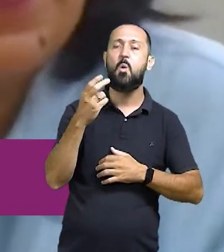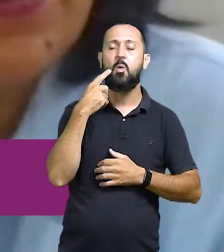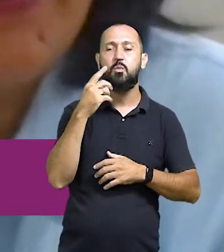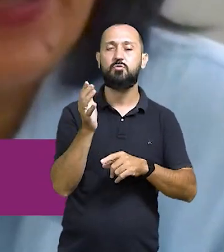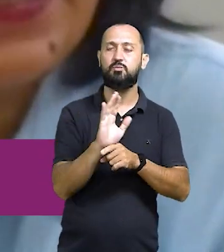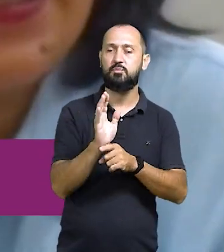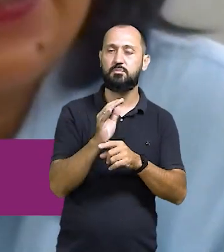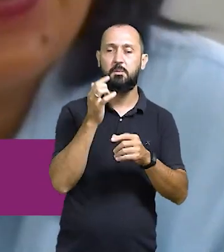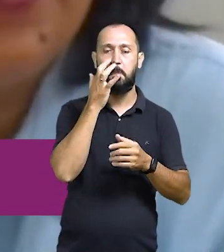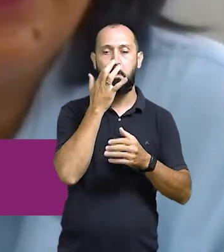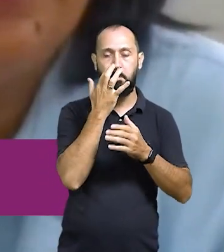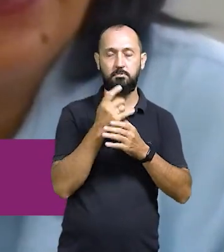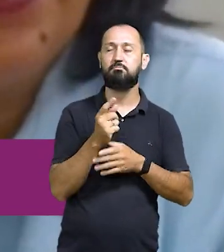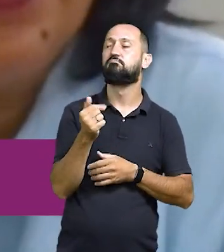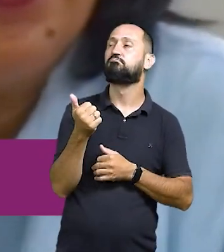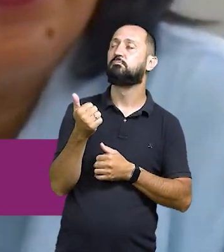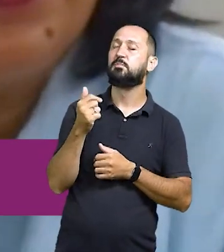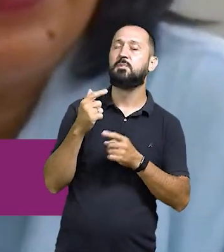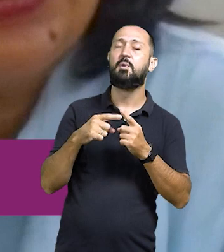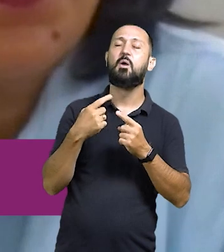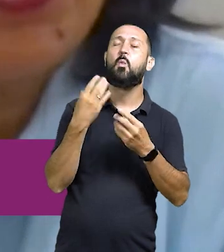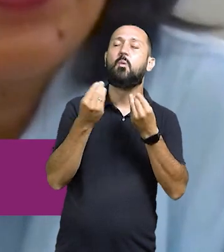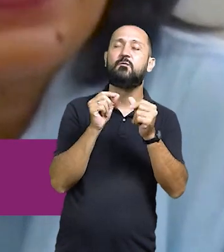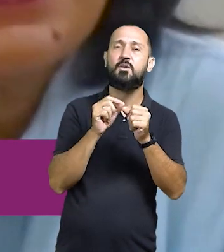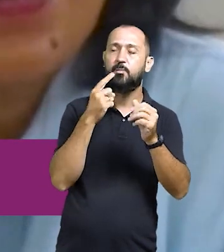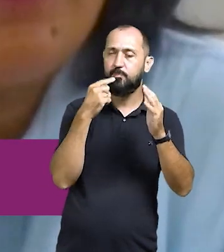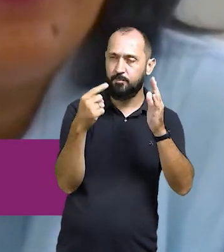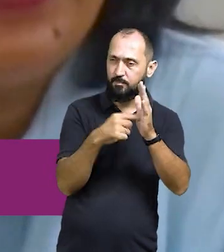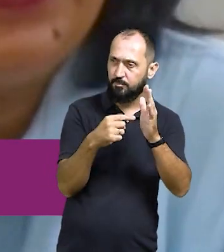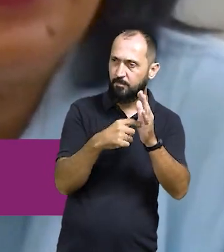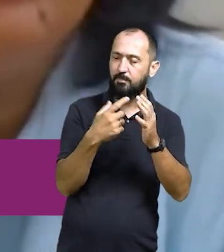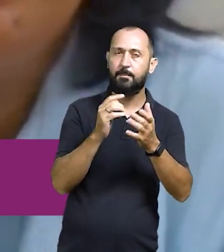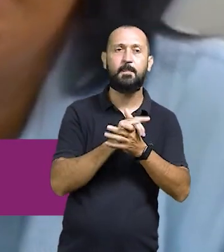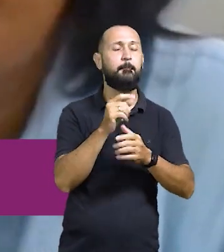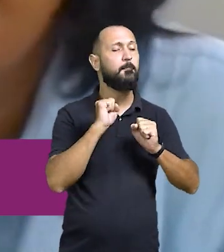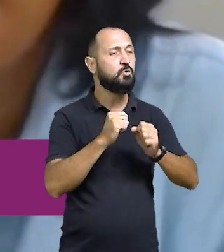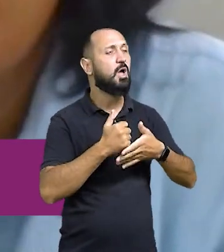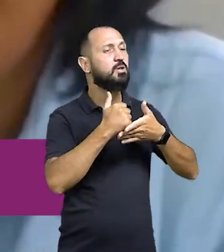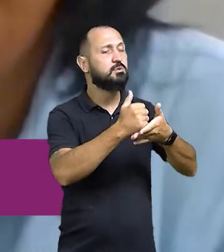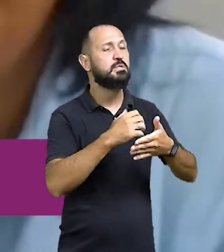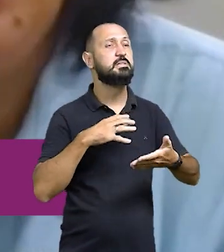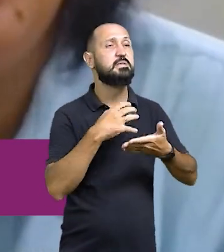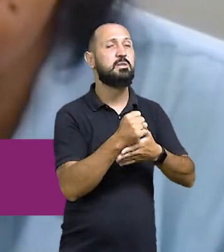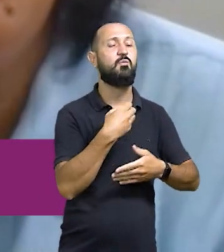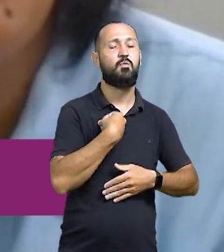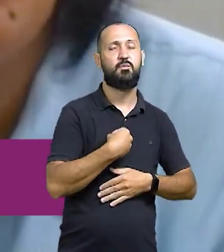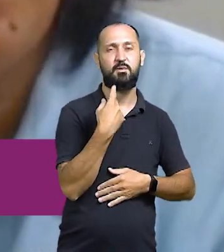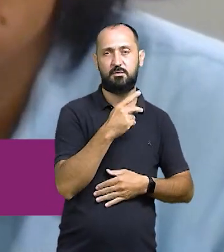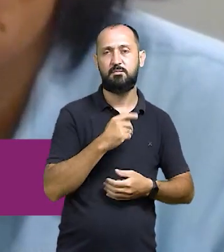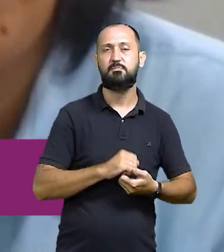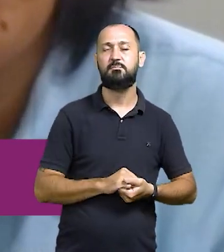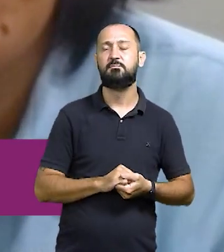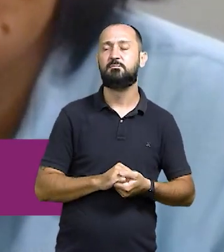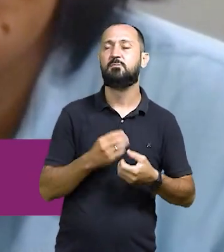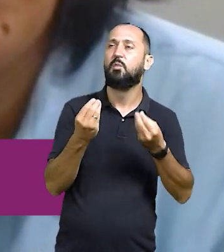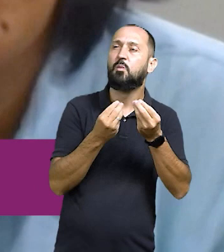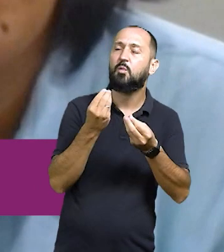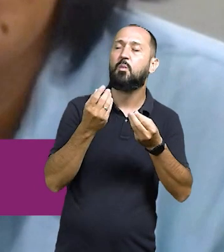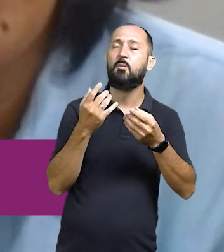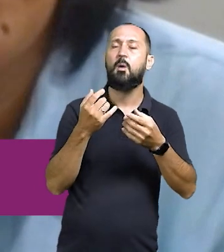vai te levar, através do QR Code, para um quiz. E esse quiz, a mulher vai preencher,